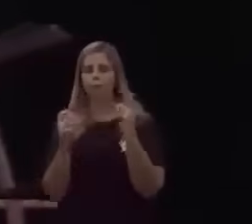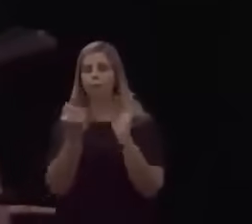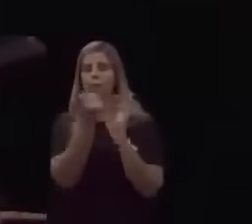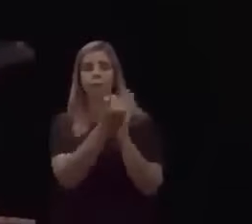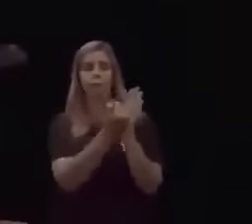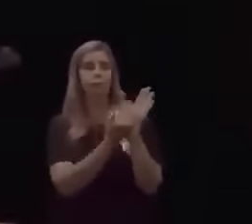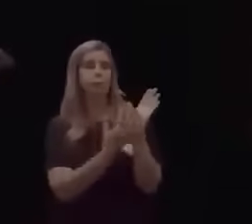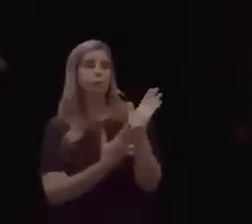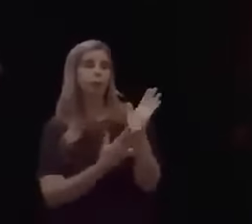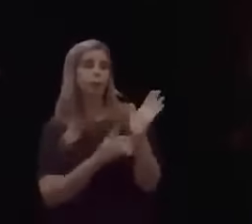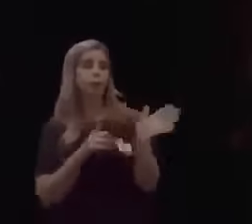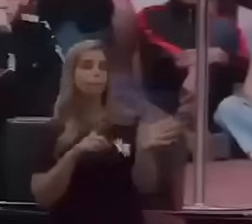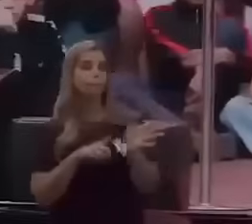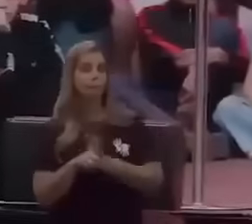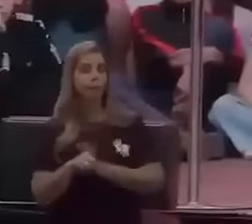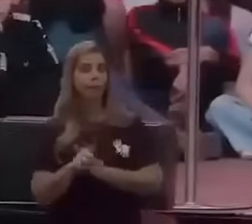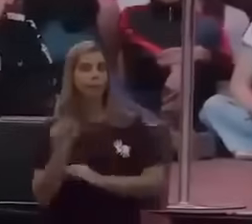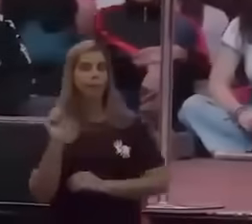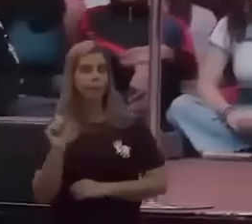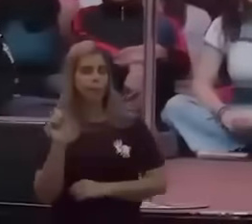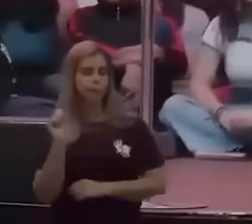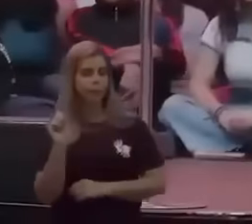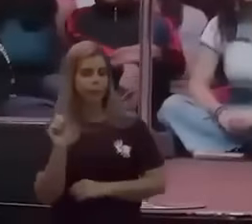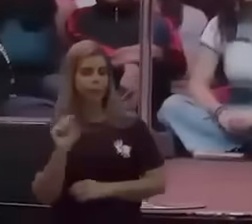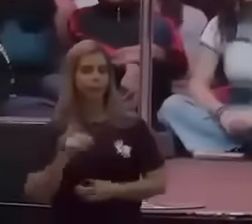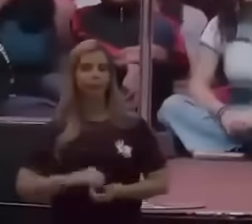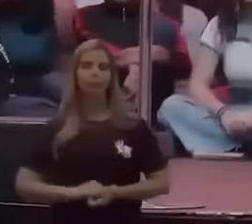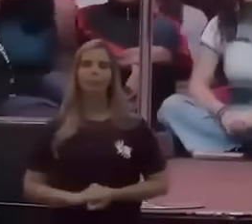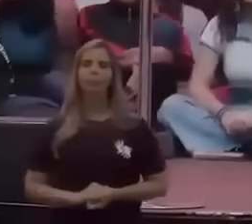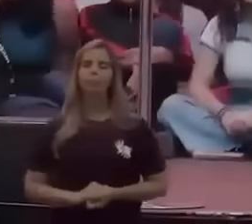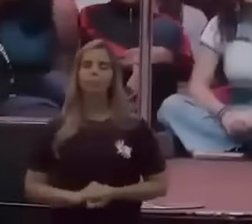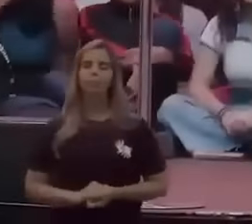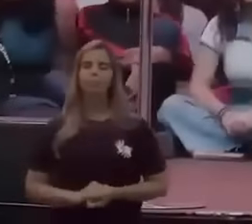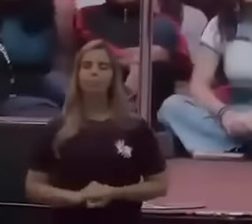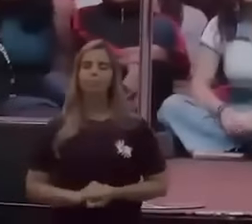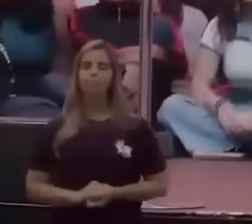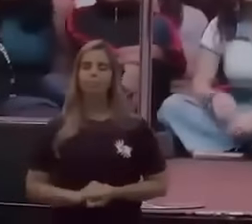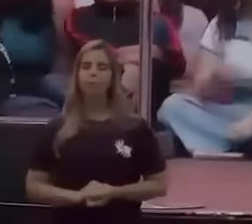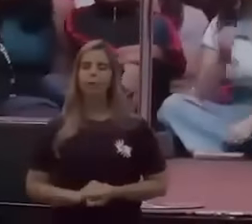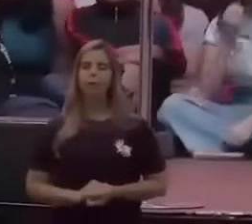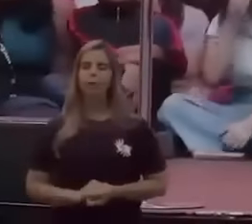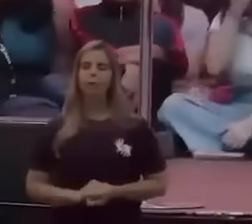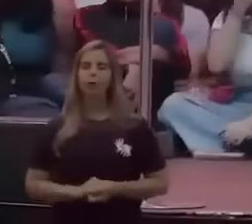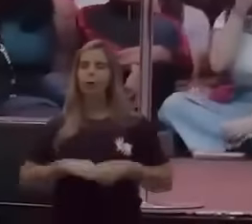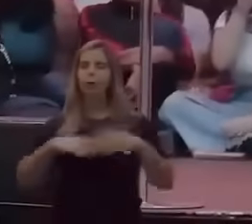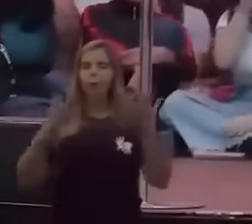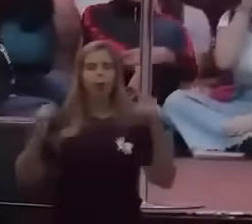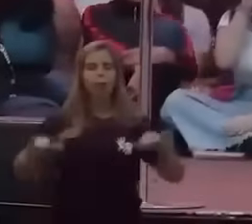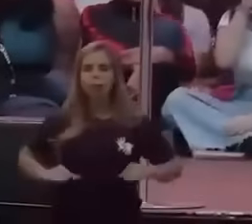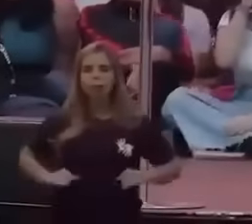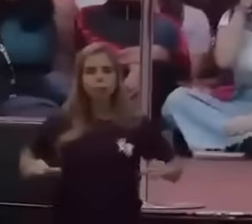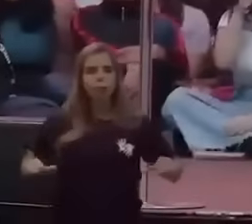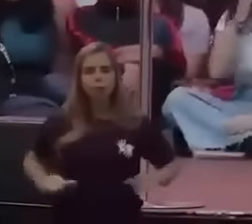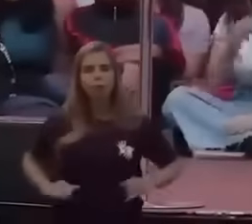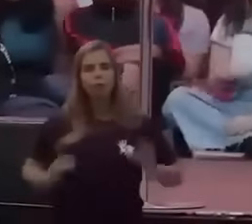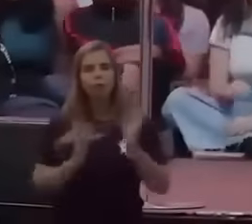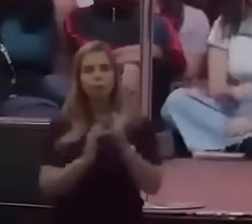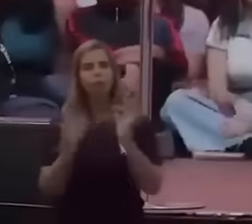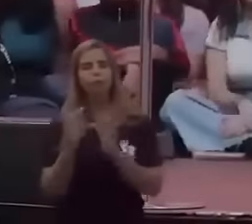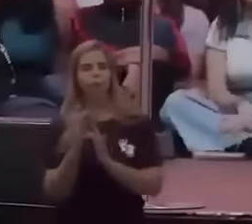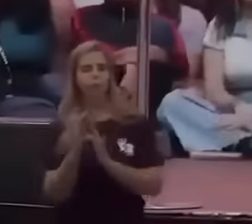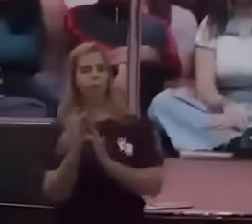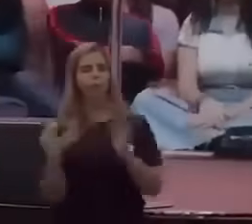E a pergunta, meus amados, nesta noite é: que cálice é esse que está fazendo Jesus angustiar-se até a